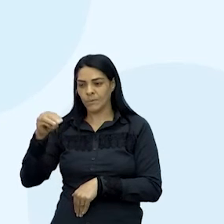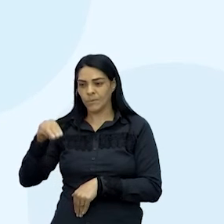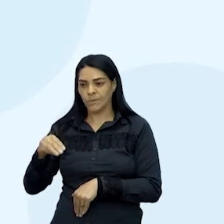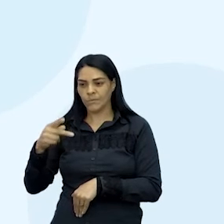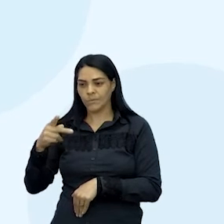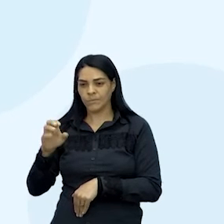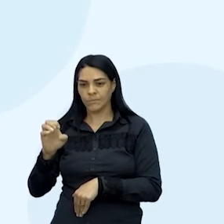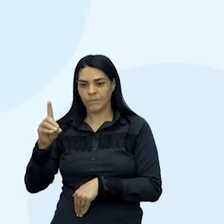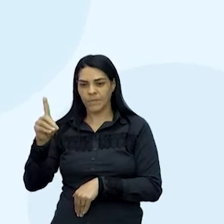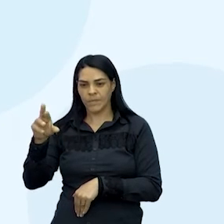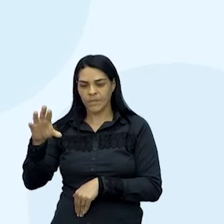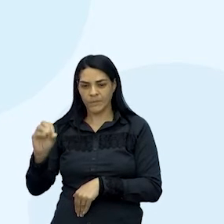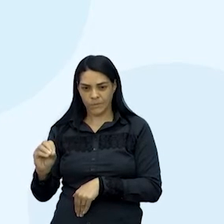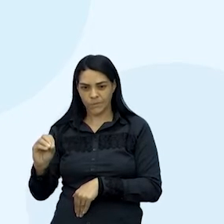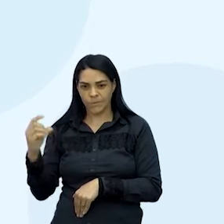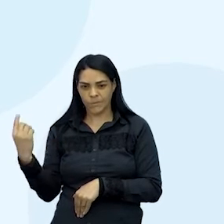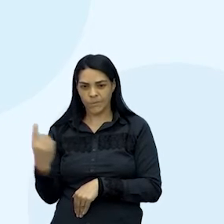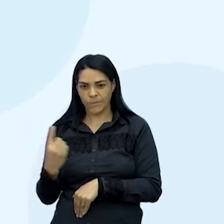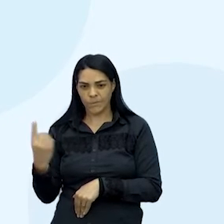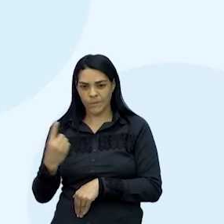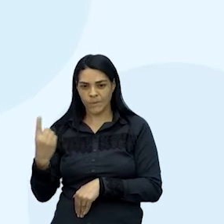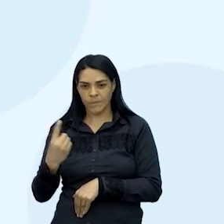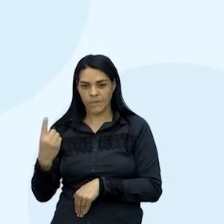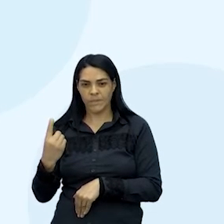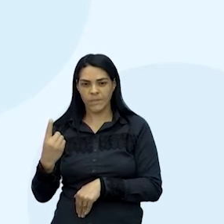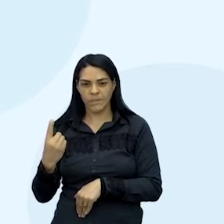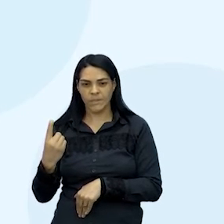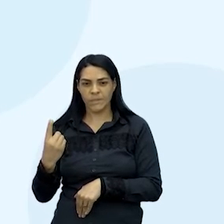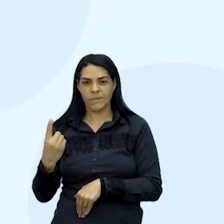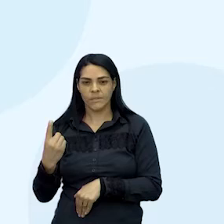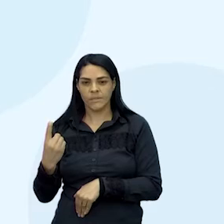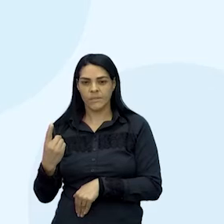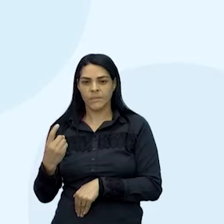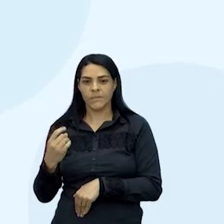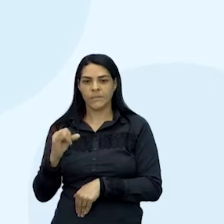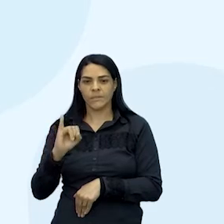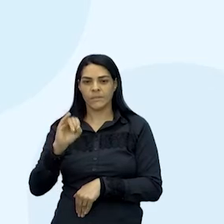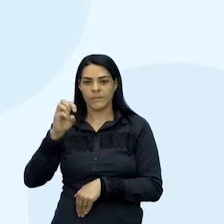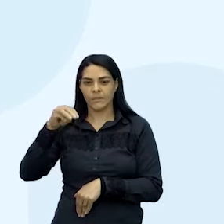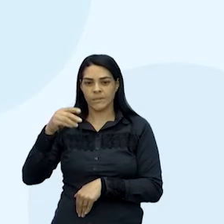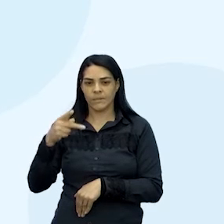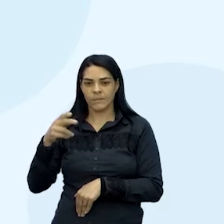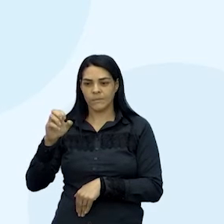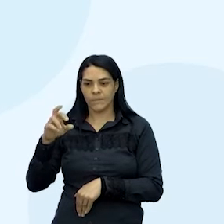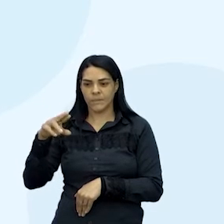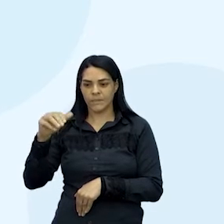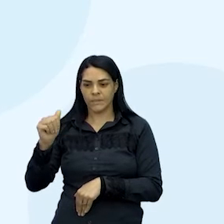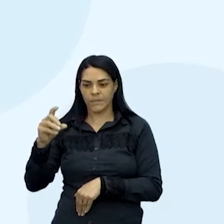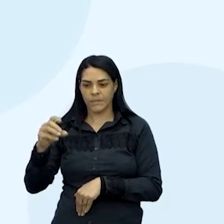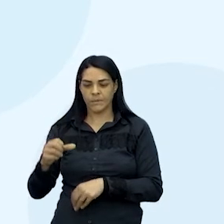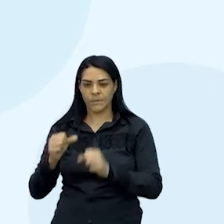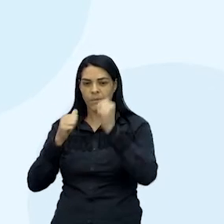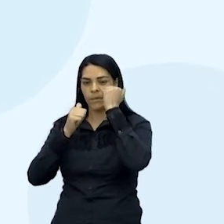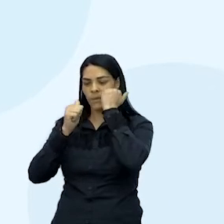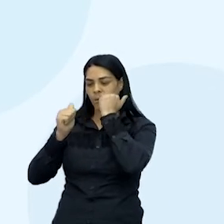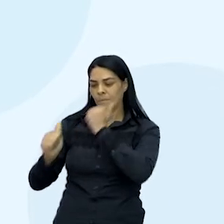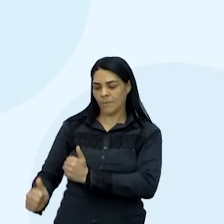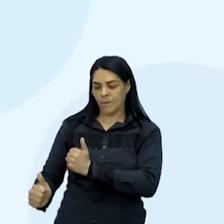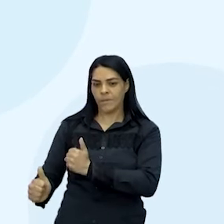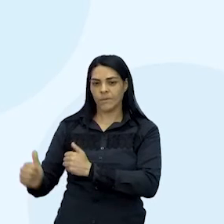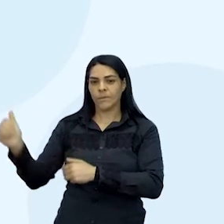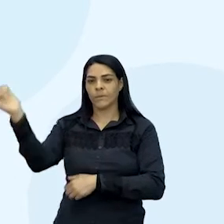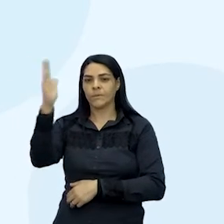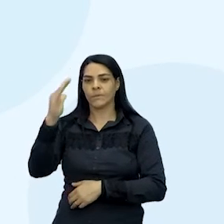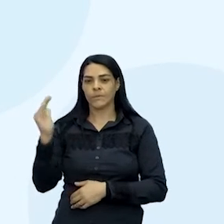I, que foi o primeiro imperador do Brasil. O Brasil, ele se torna um império porque ele tem